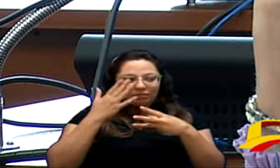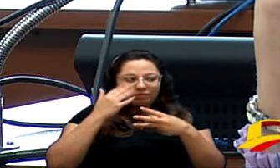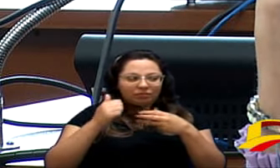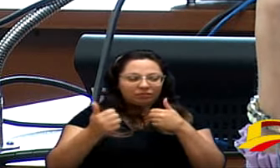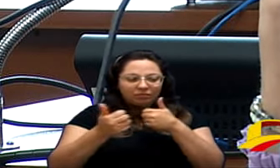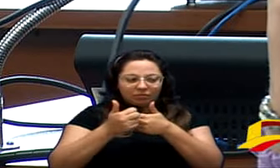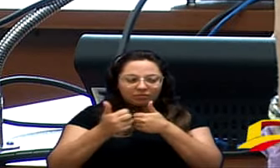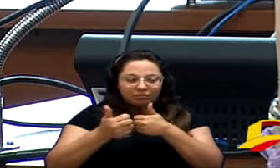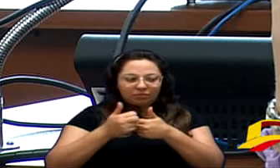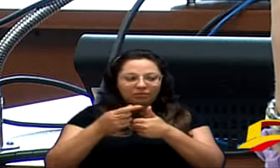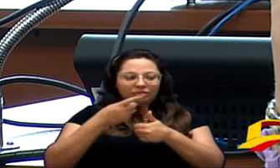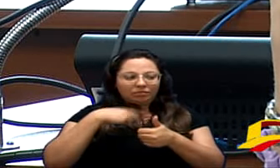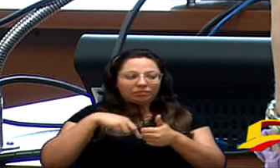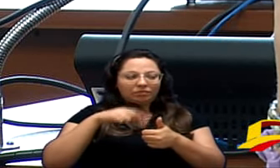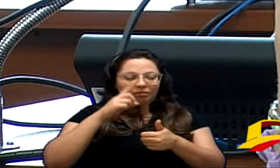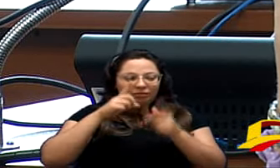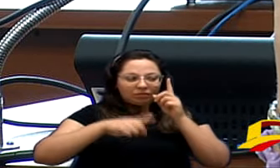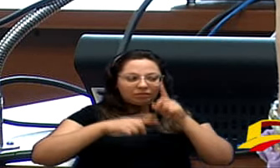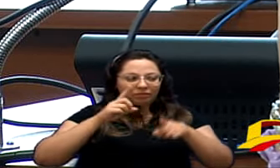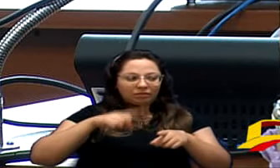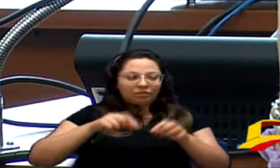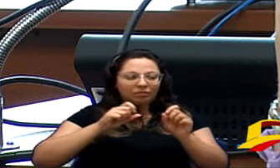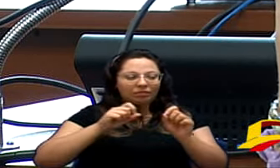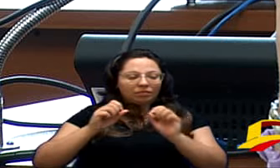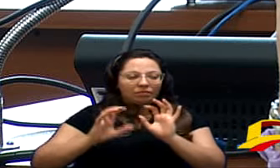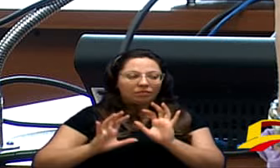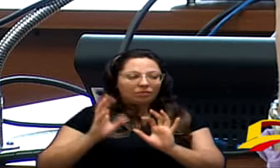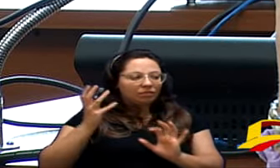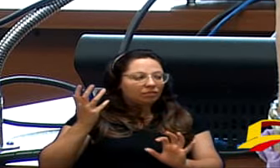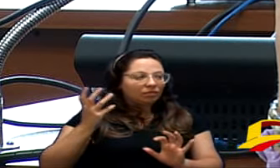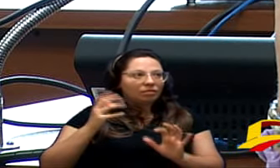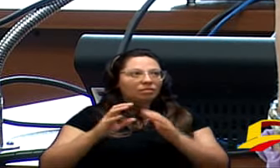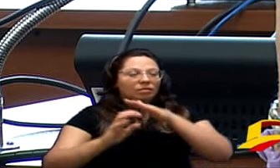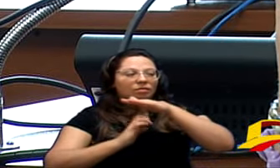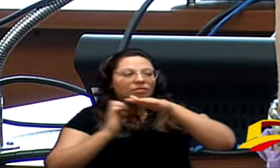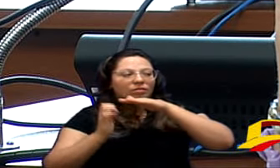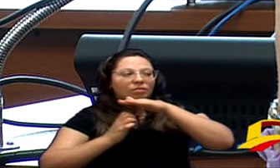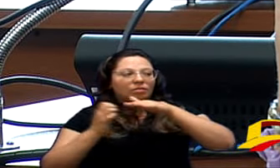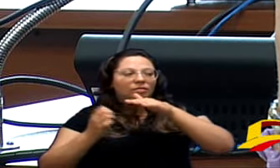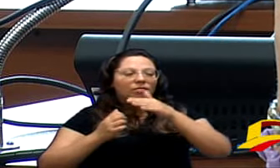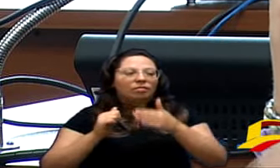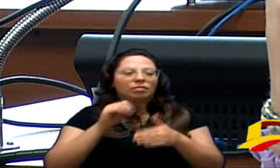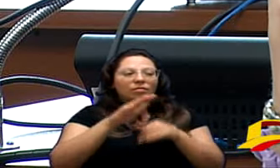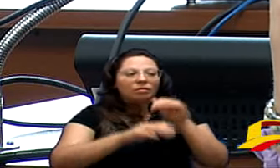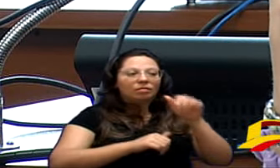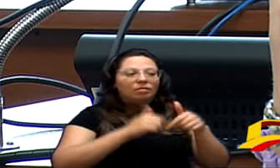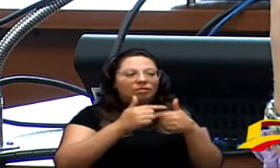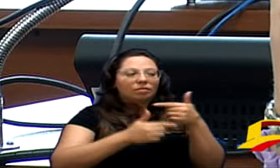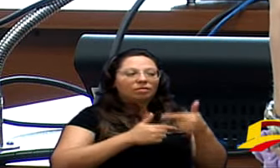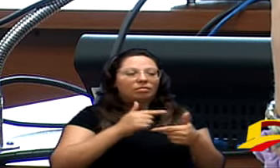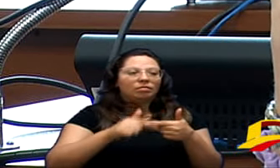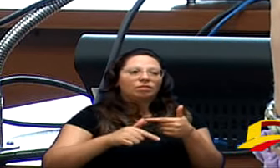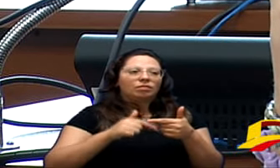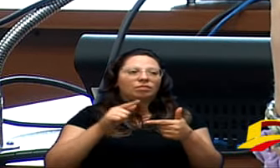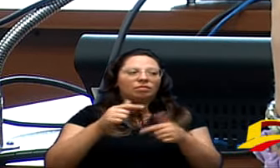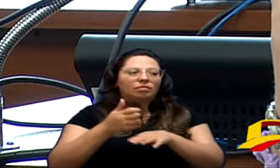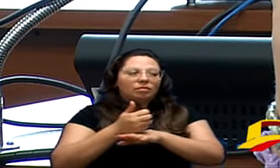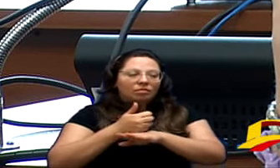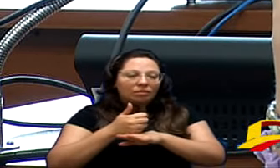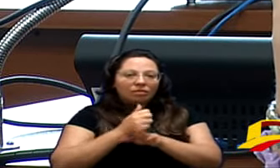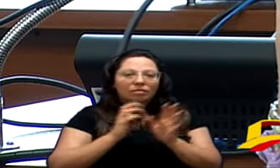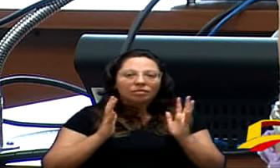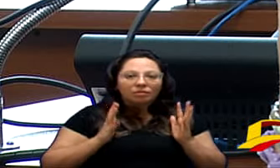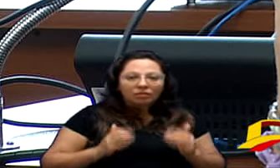Nós também nosso mandato em relação a uma empresa que contratou servidora eh profissionais da